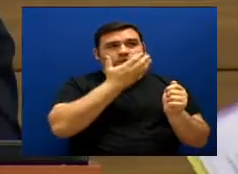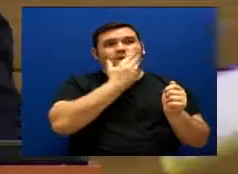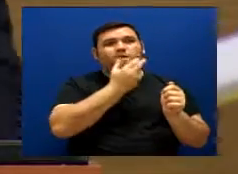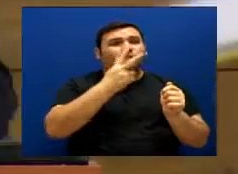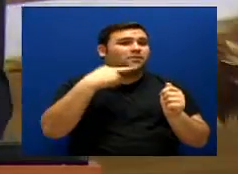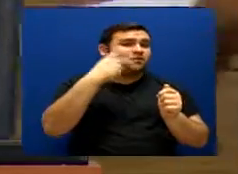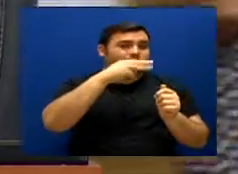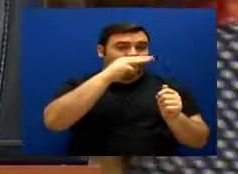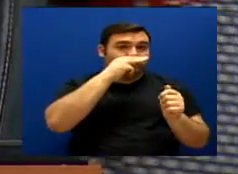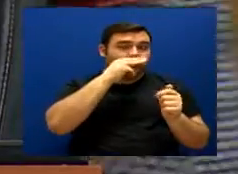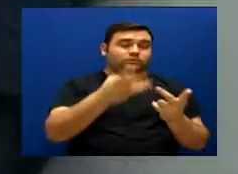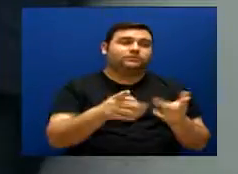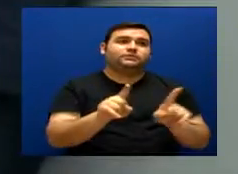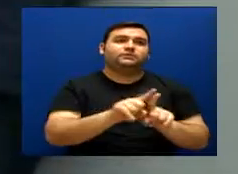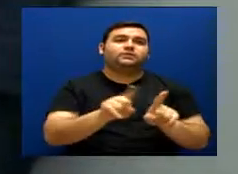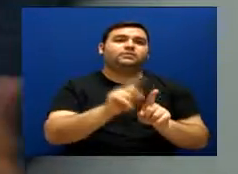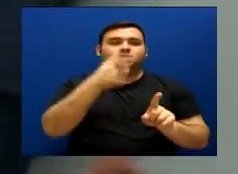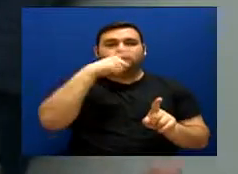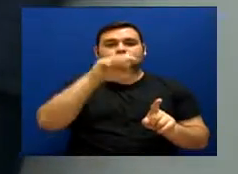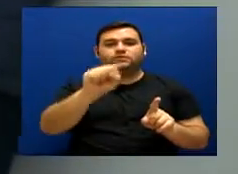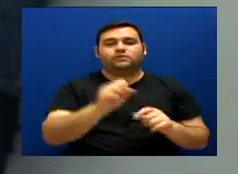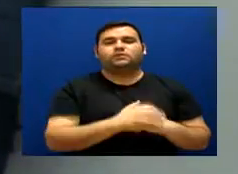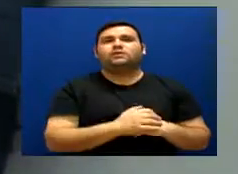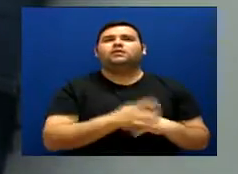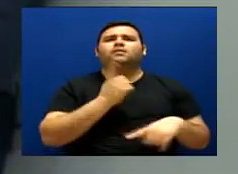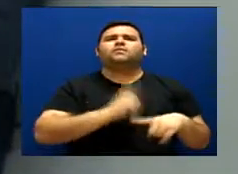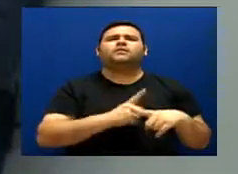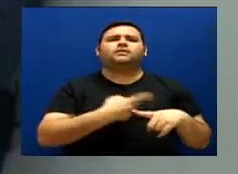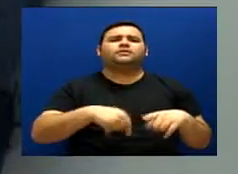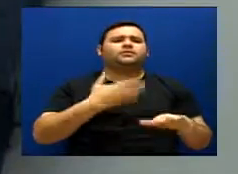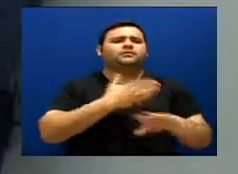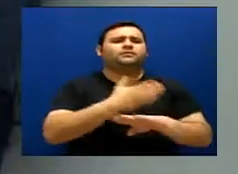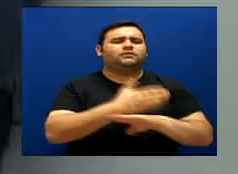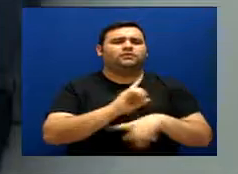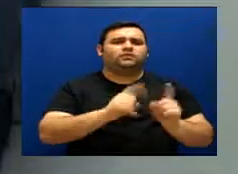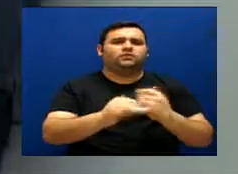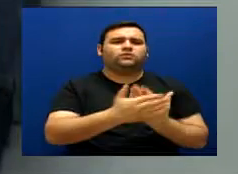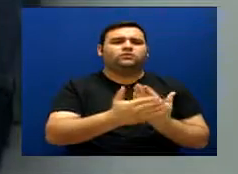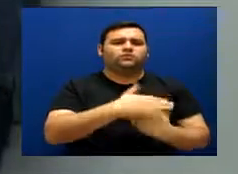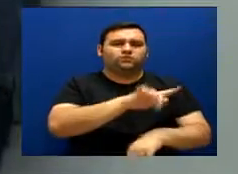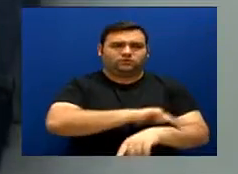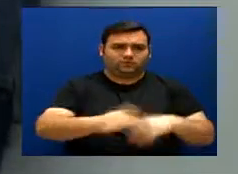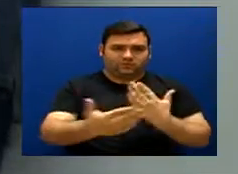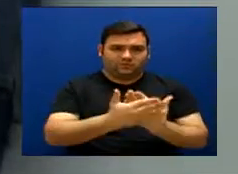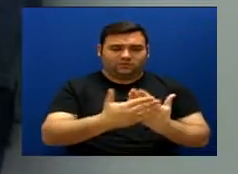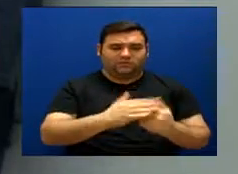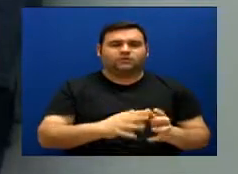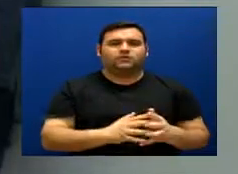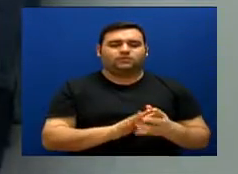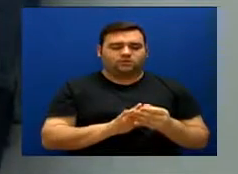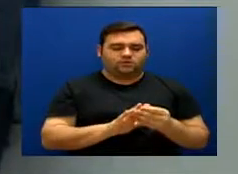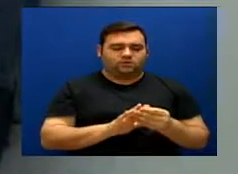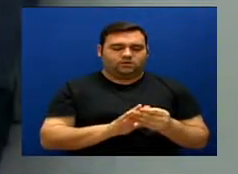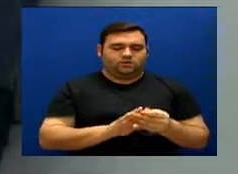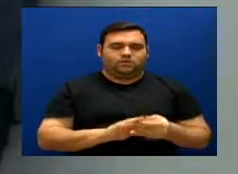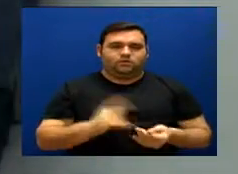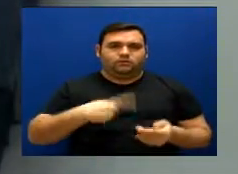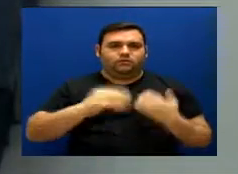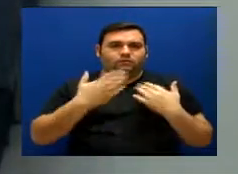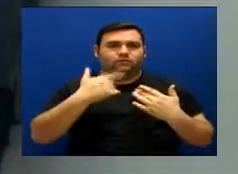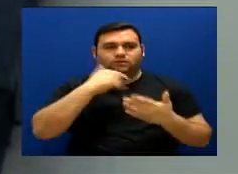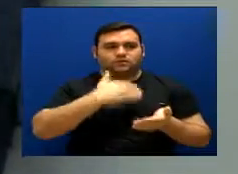o vereador Martinez, o vereador Luiz Santos, que fazemos parte da Comissão de Educação e também a vereadora Iara. Ouvimos o